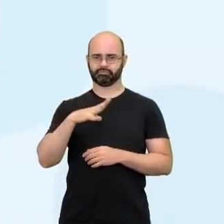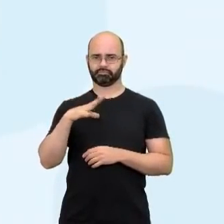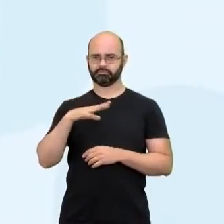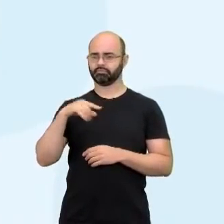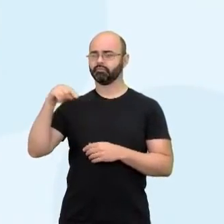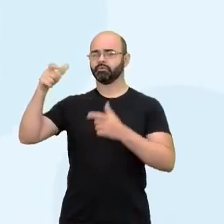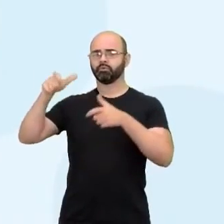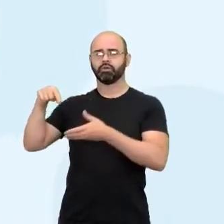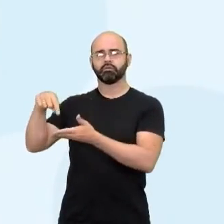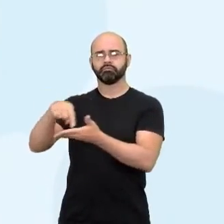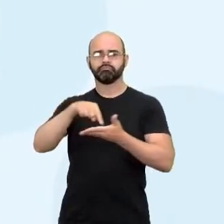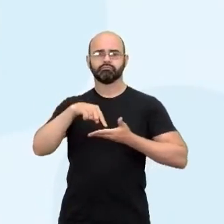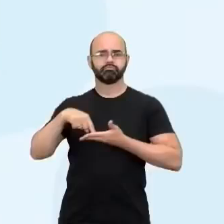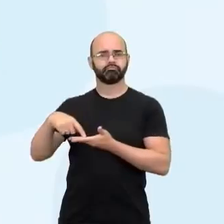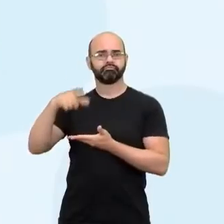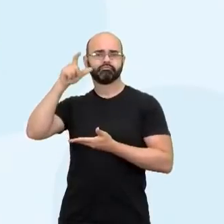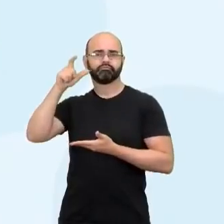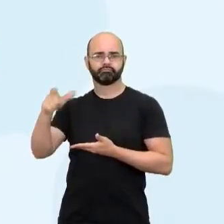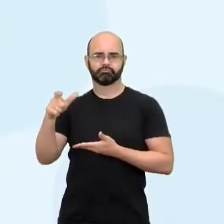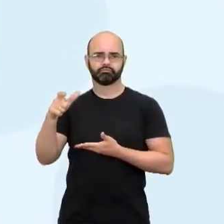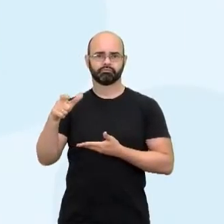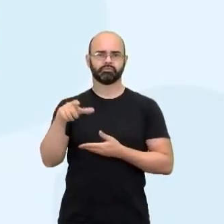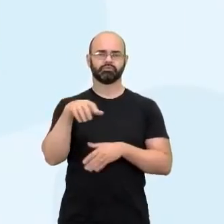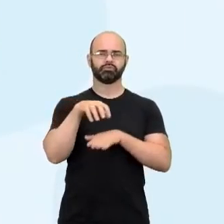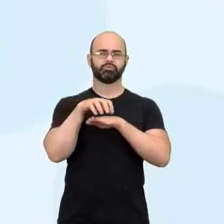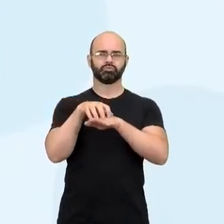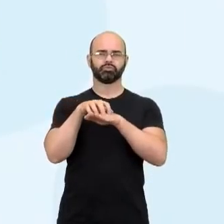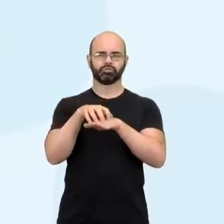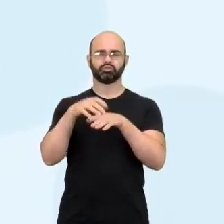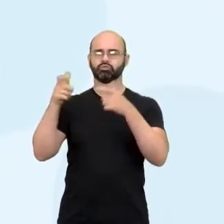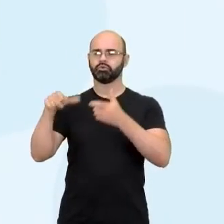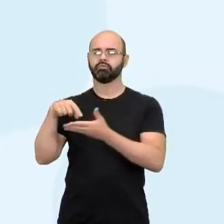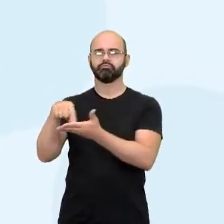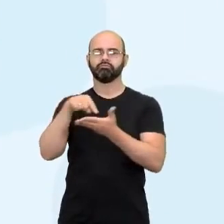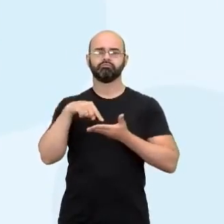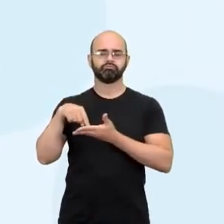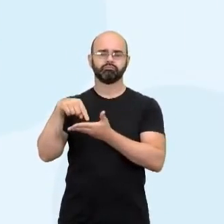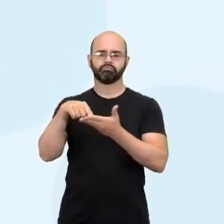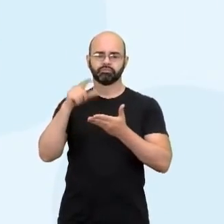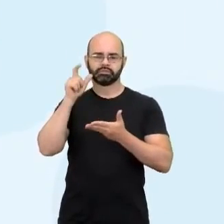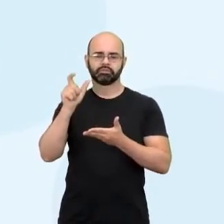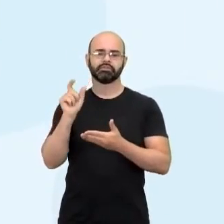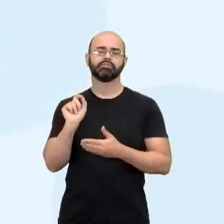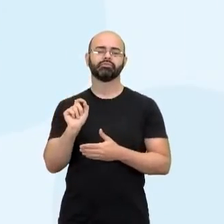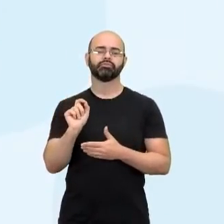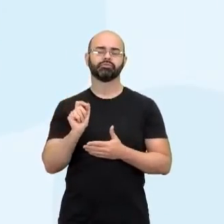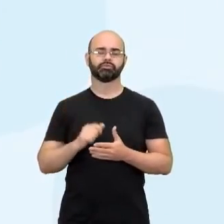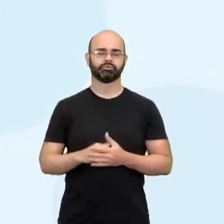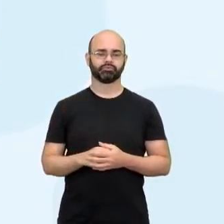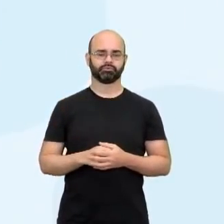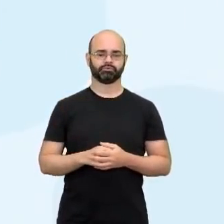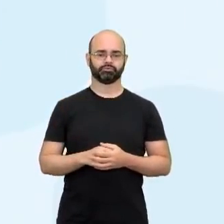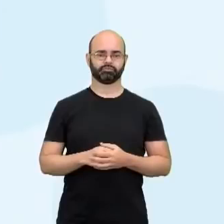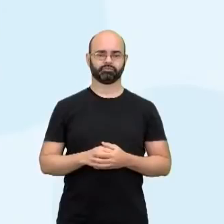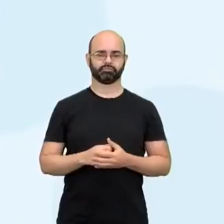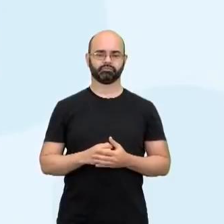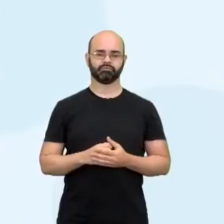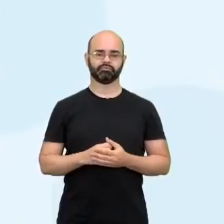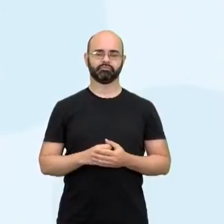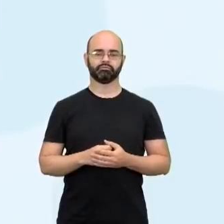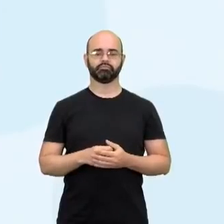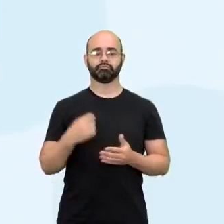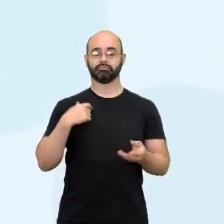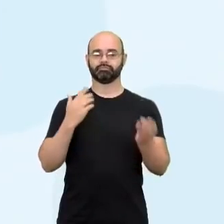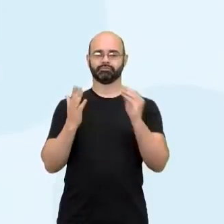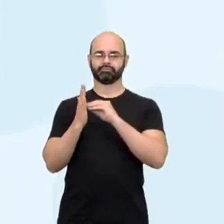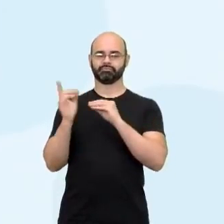são as atrações turísticas da sua cidade? Aí você pode colocar, here you can visit the Estoril Park. Coloquei